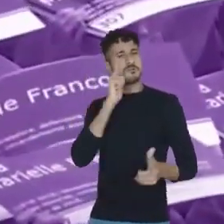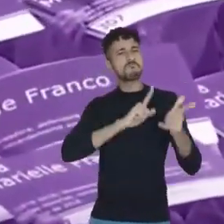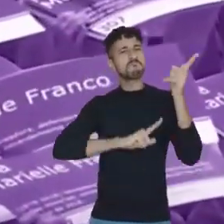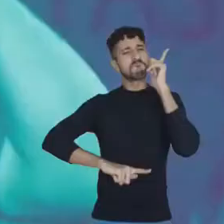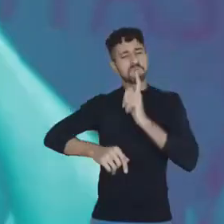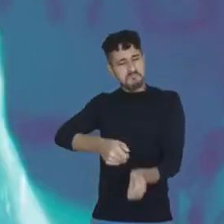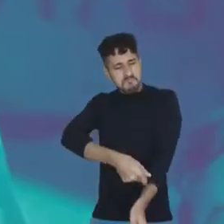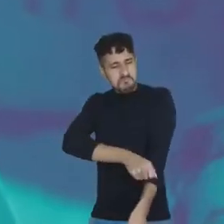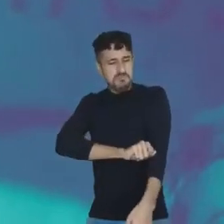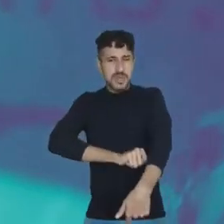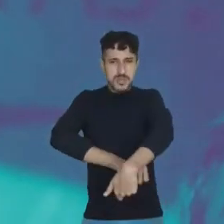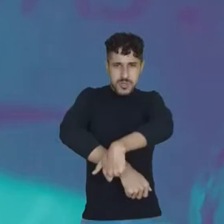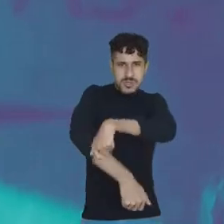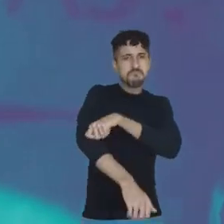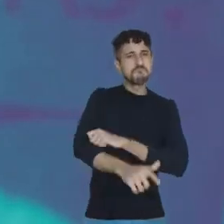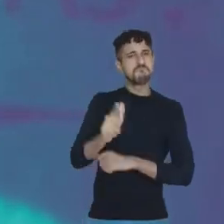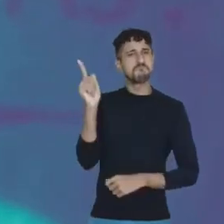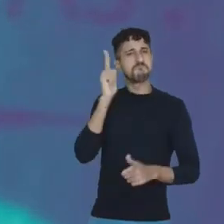acontecer.